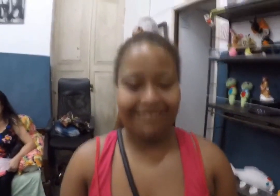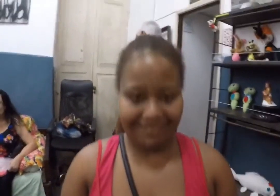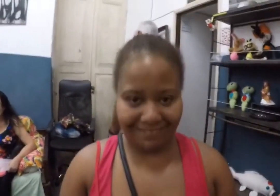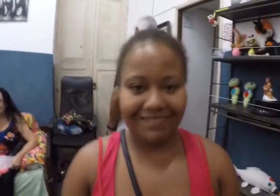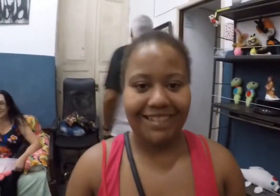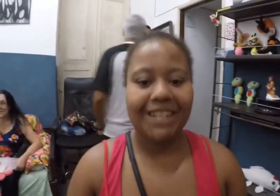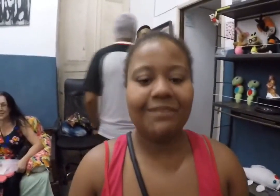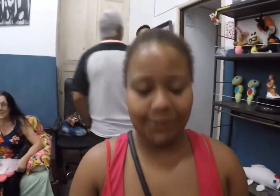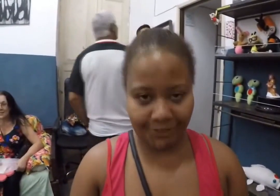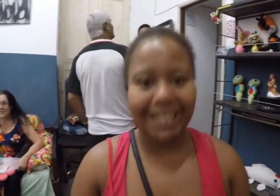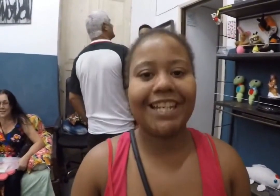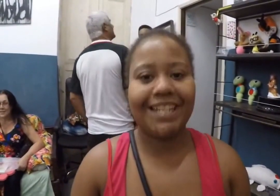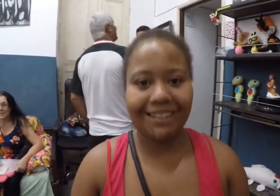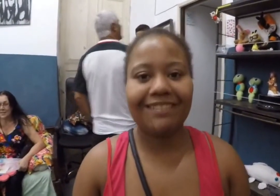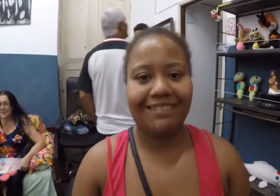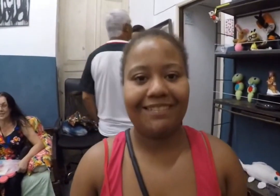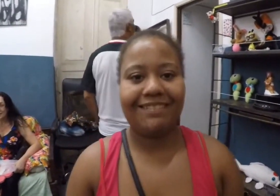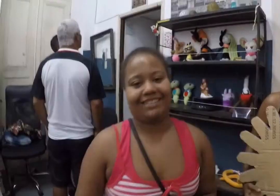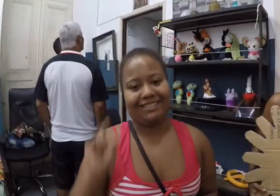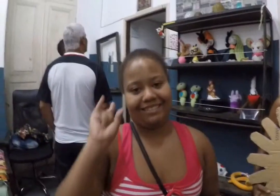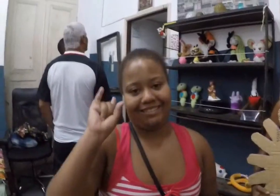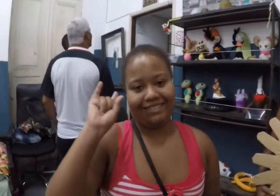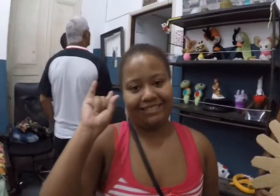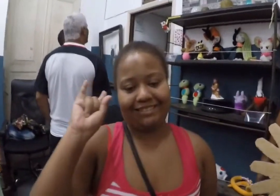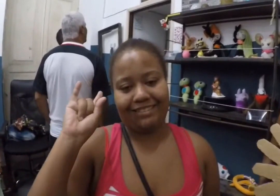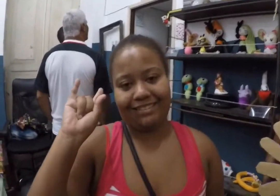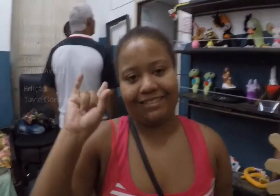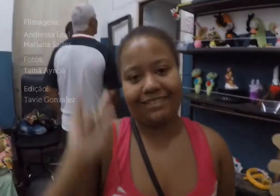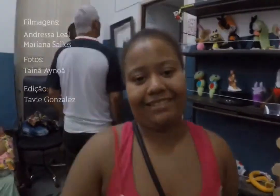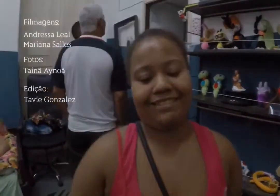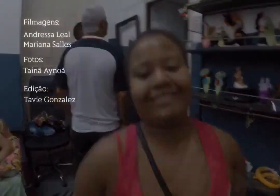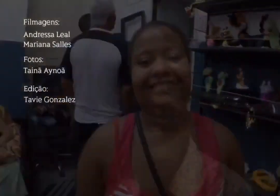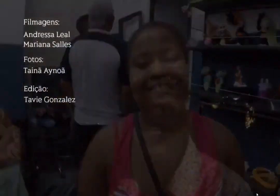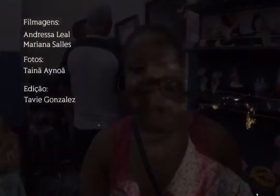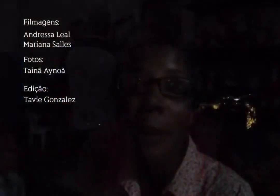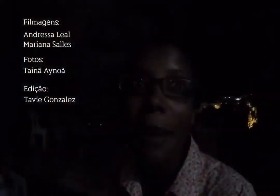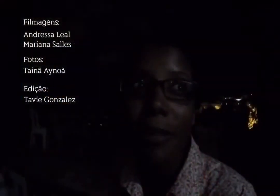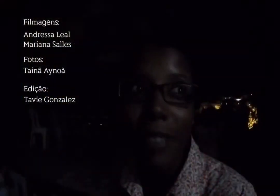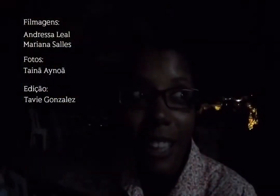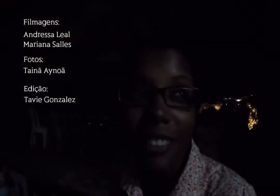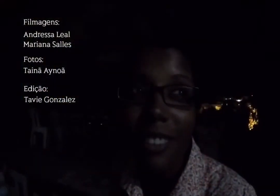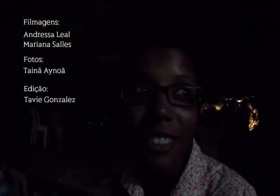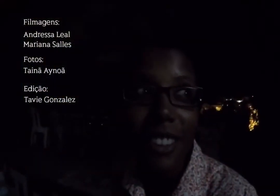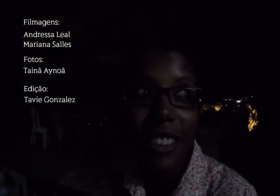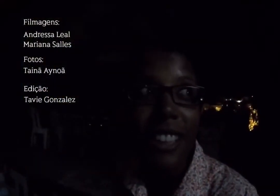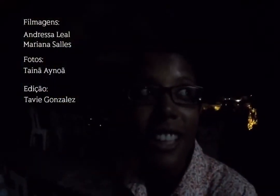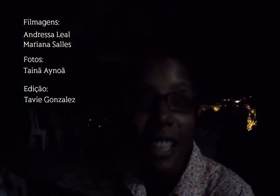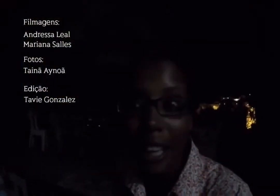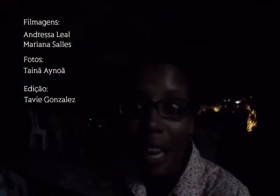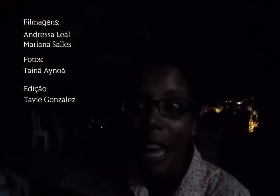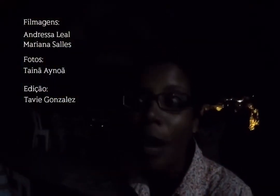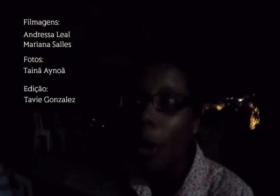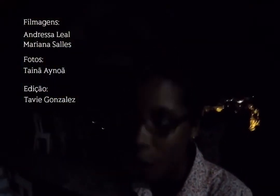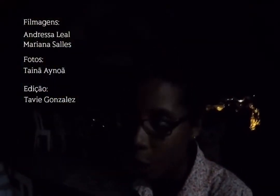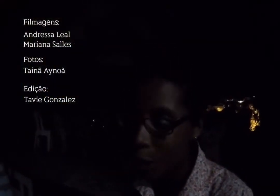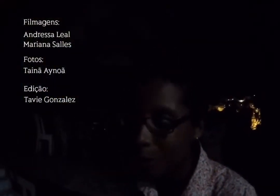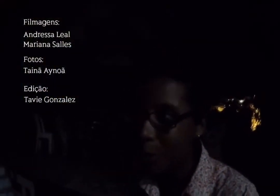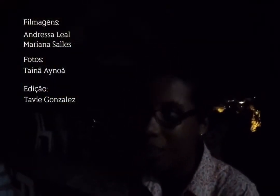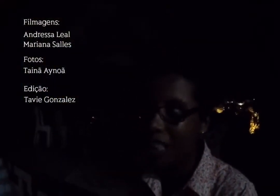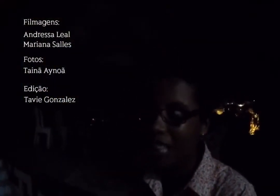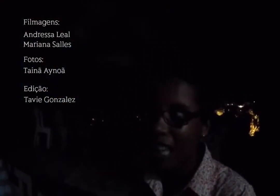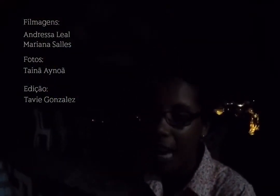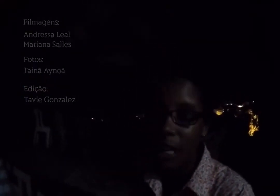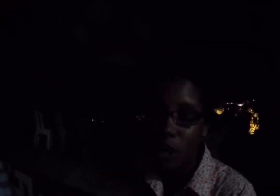Você voltaria aqui? Voltaria. Né? O espaço é lindo, é perfeito e é